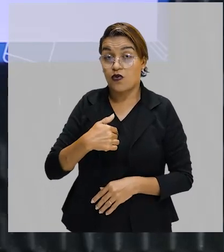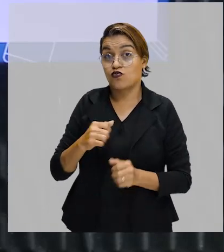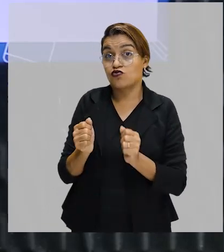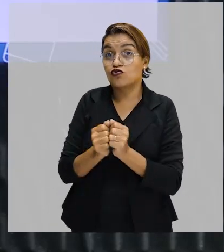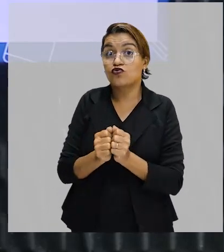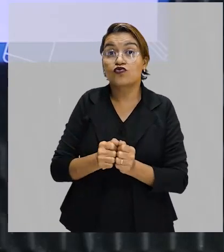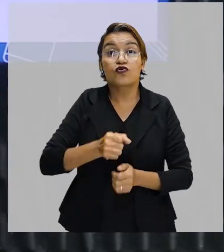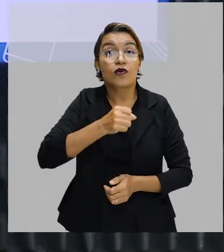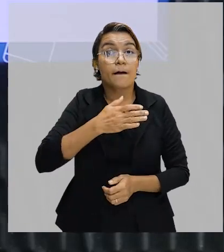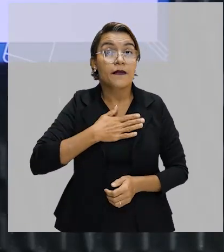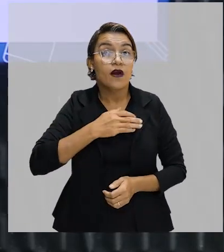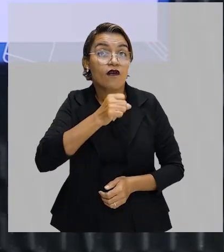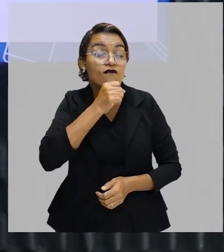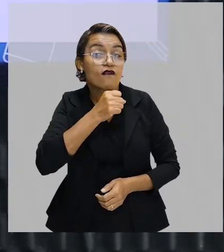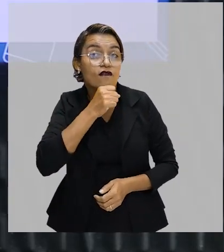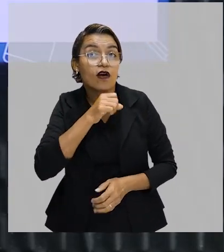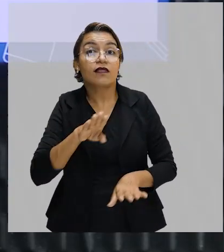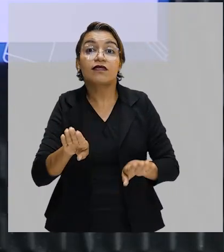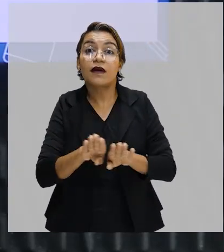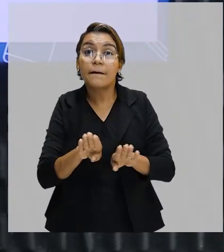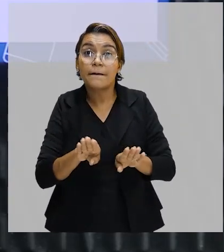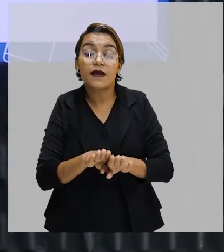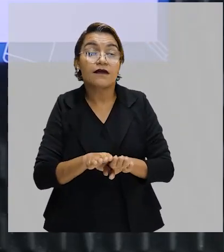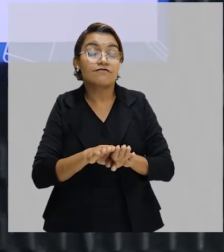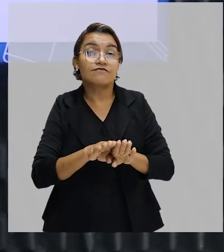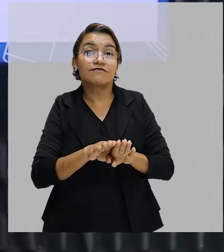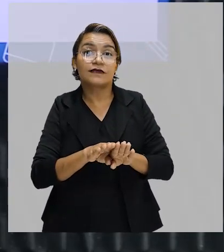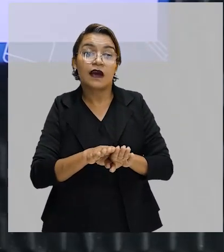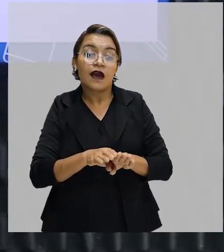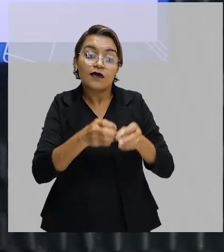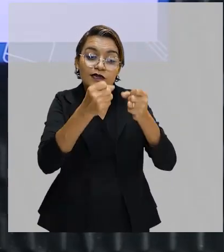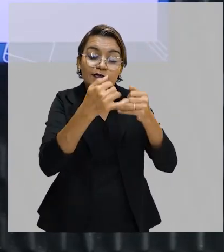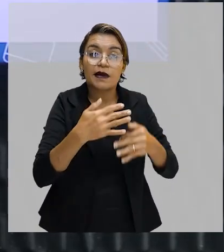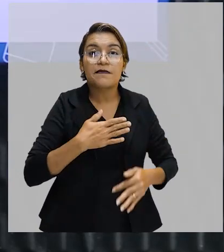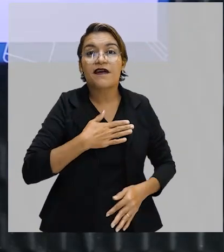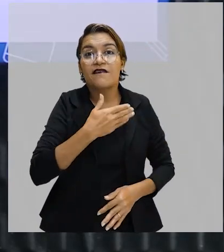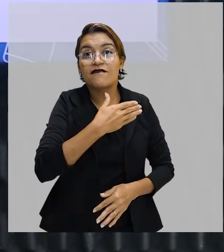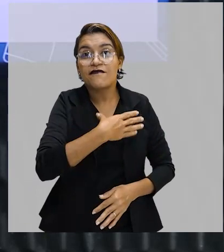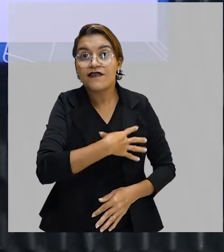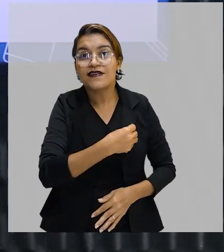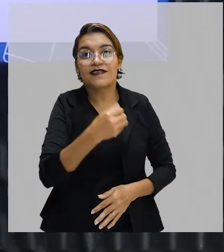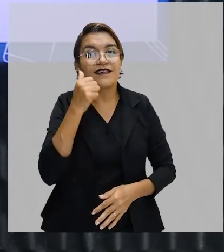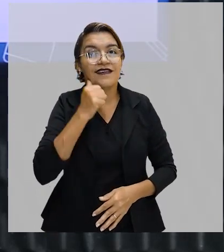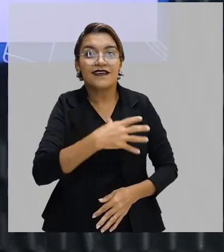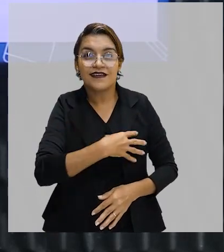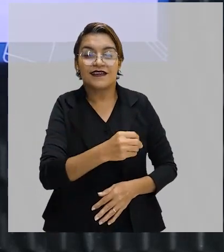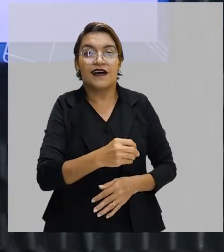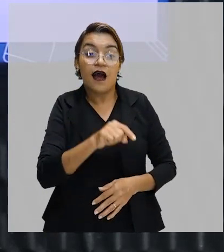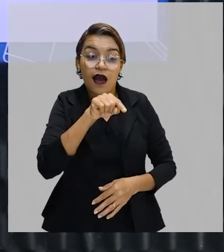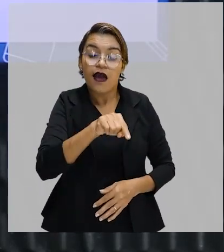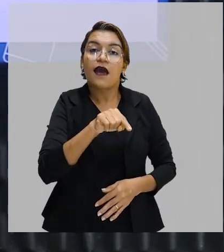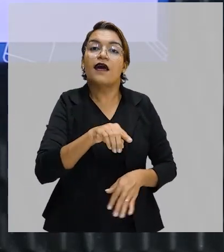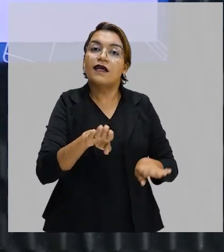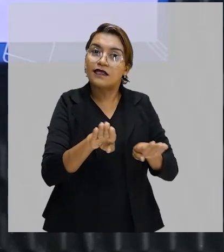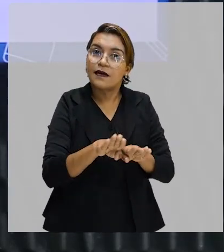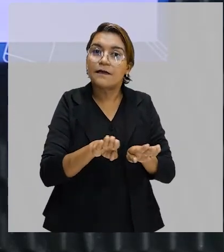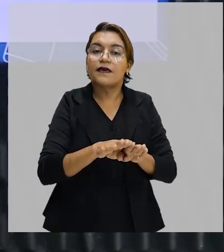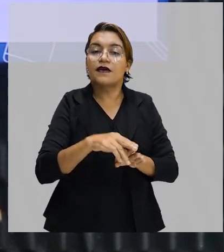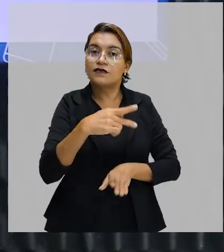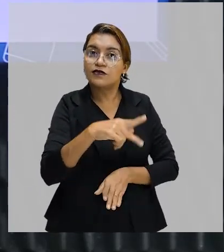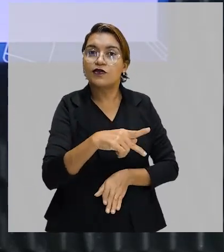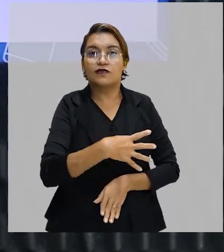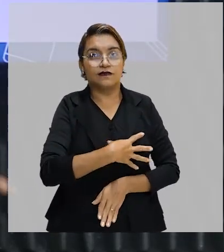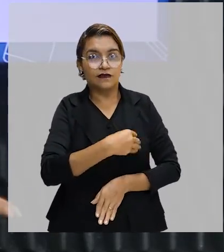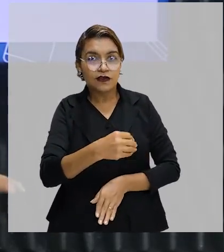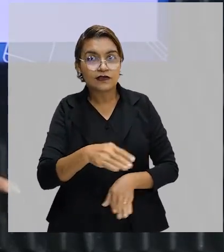eu contei para minha filha e a minha filha curvai certamente contar para os filhos